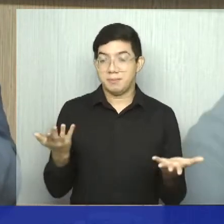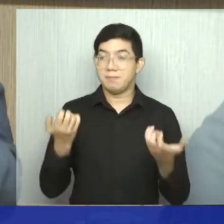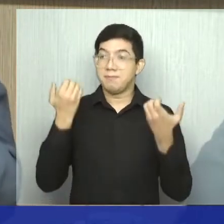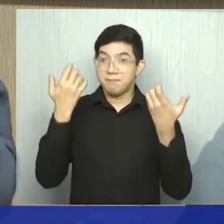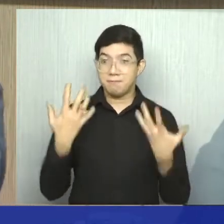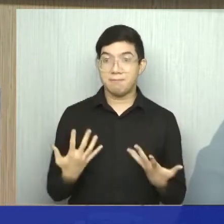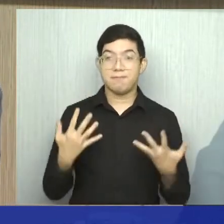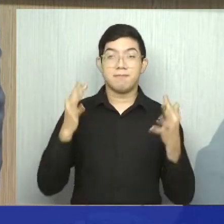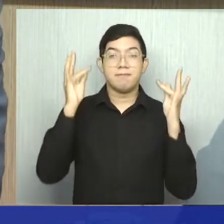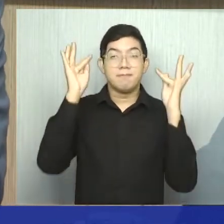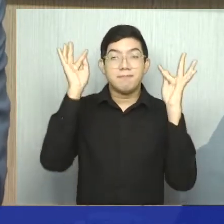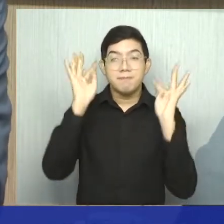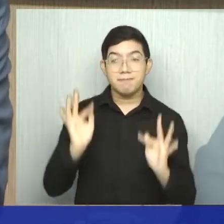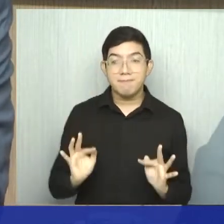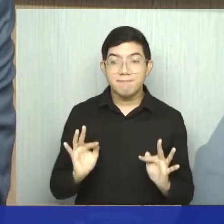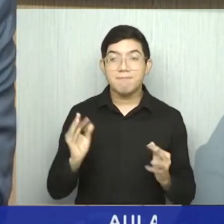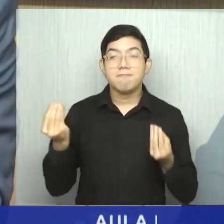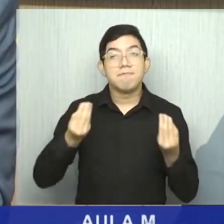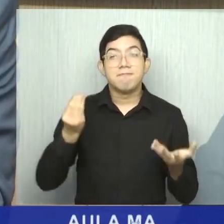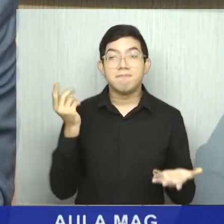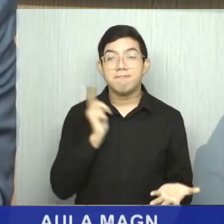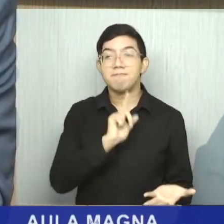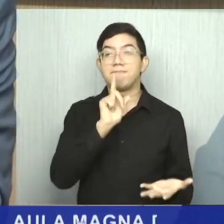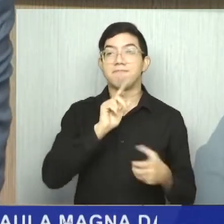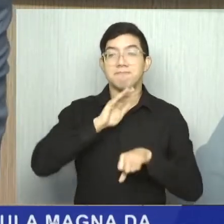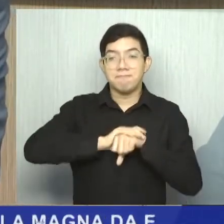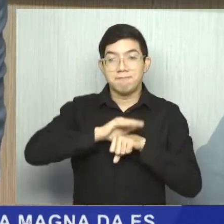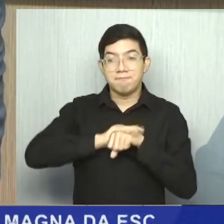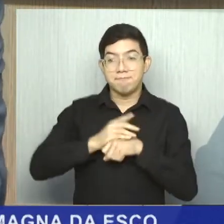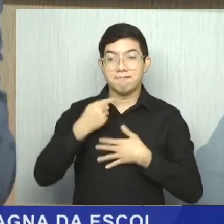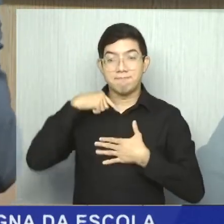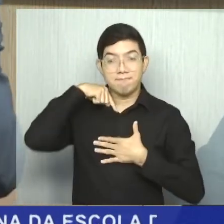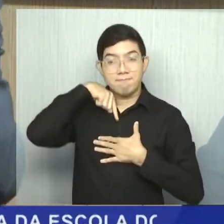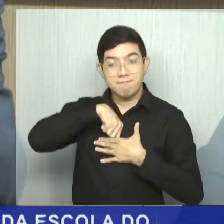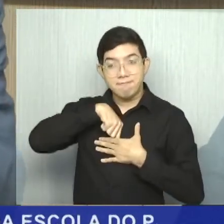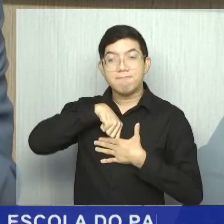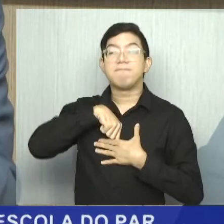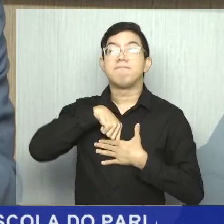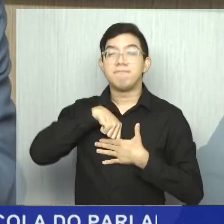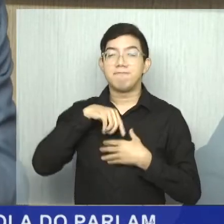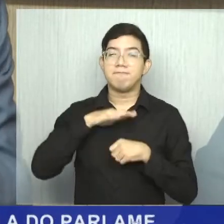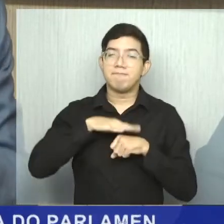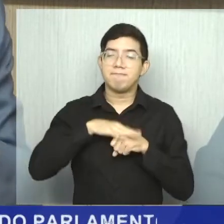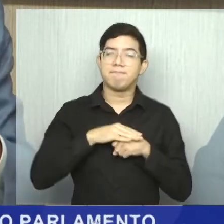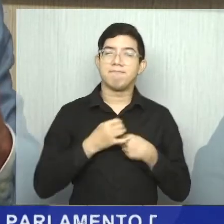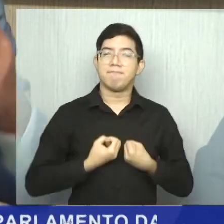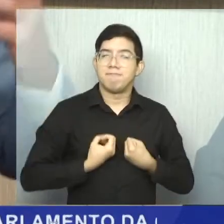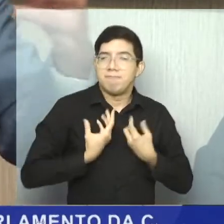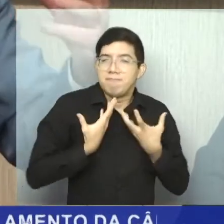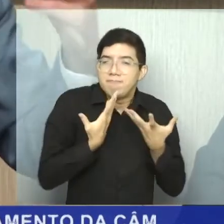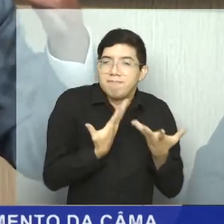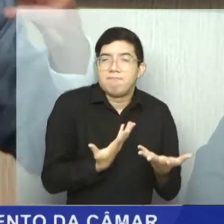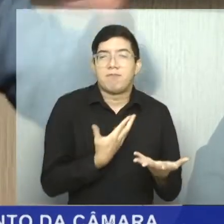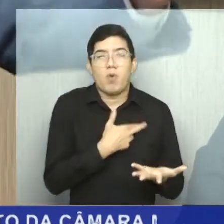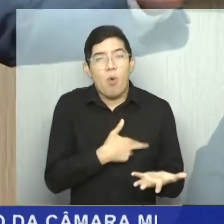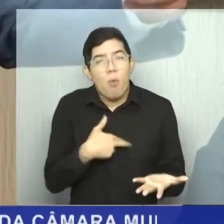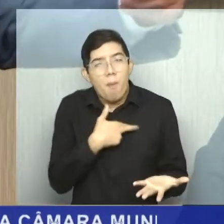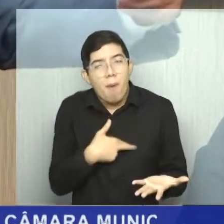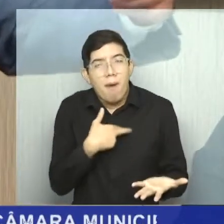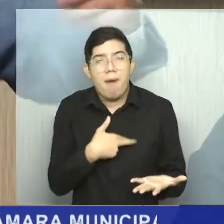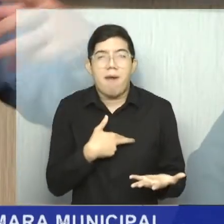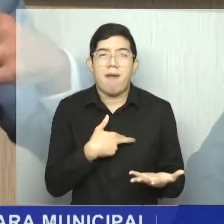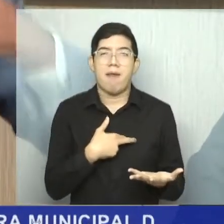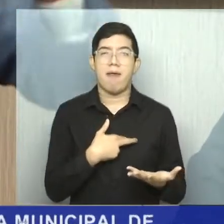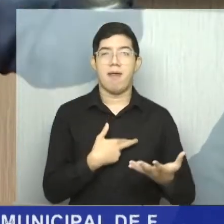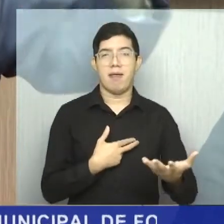felicidade era alcançada no ambiente espiritual, subjetivo, no amor romântico, na poesia, sabe? Olha aí o Mano